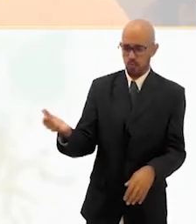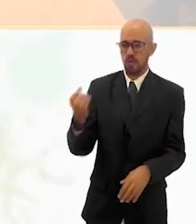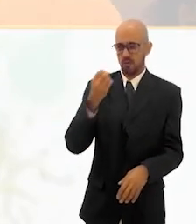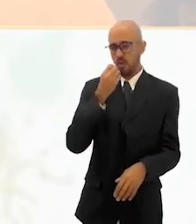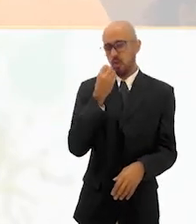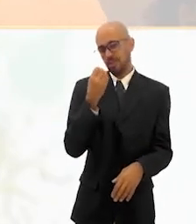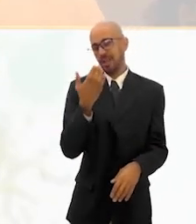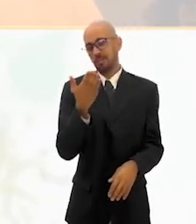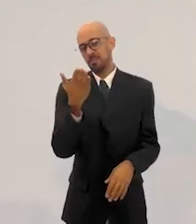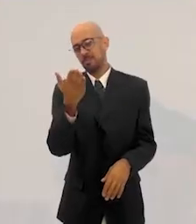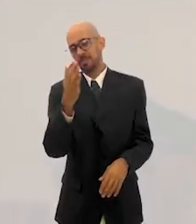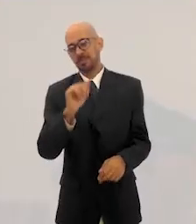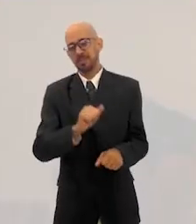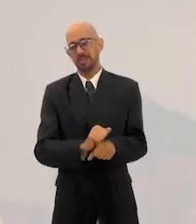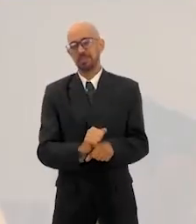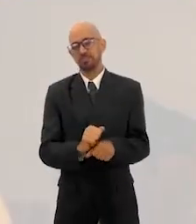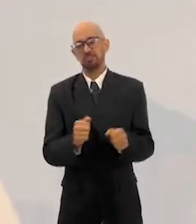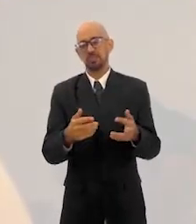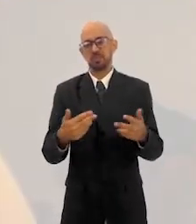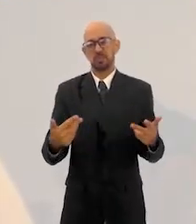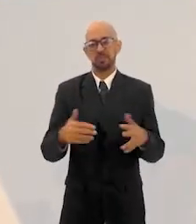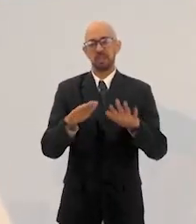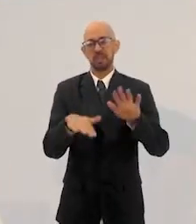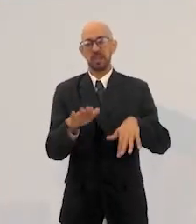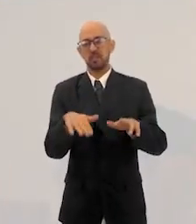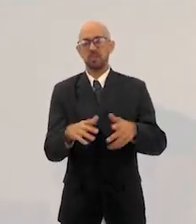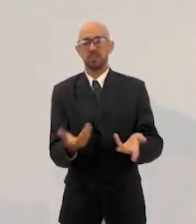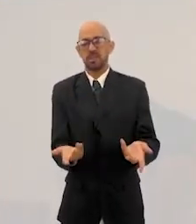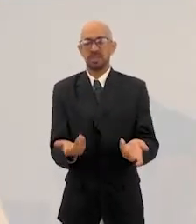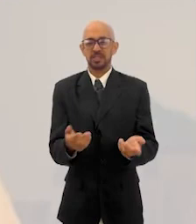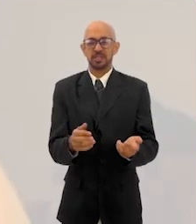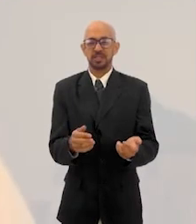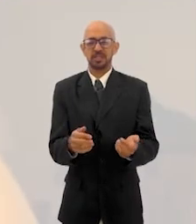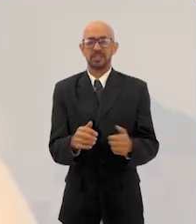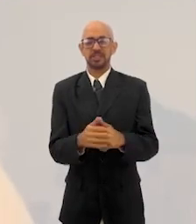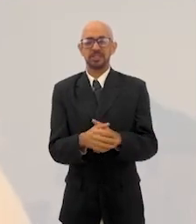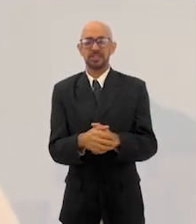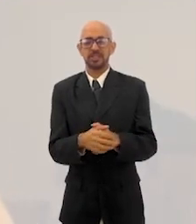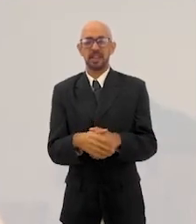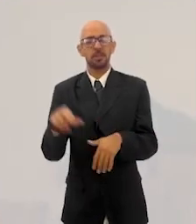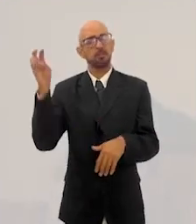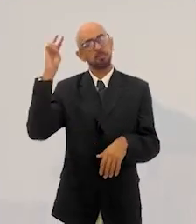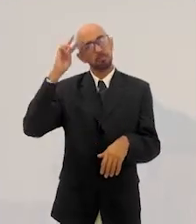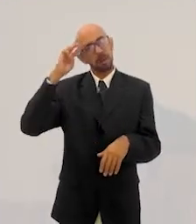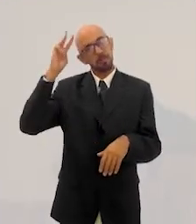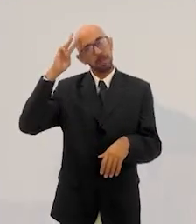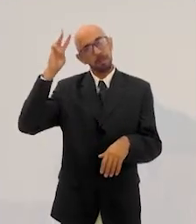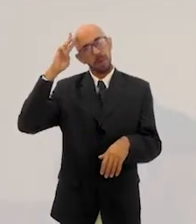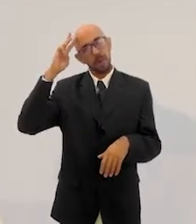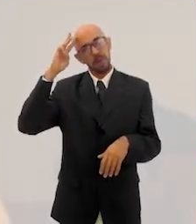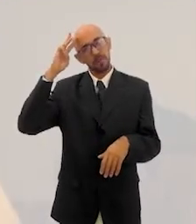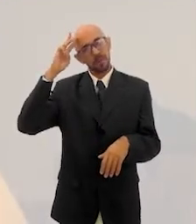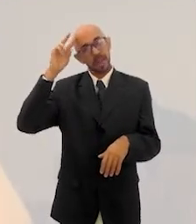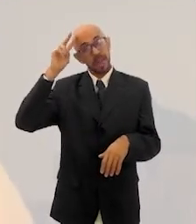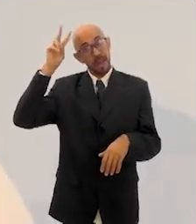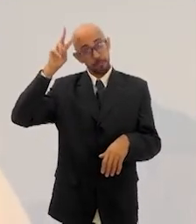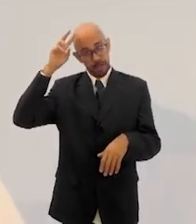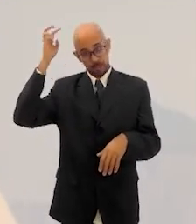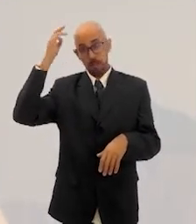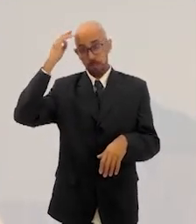contar uma coisa de talvez, não sei se é bem dentro disso que está pedindo, mas é uma memória interessante.